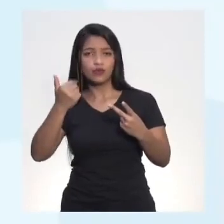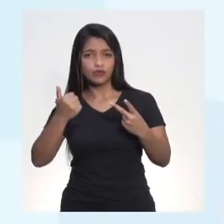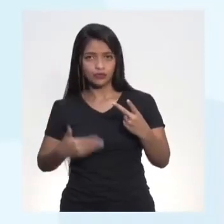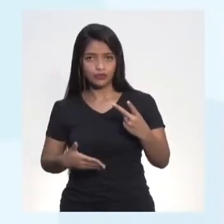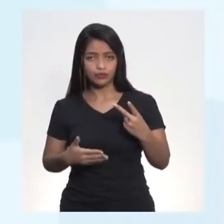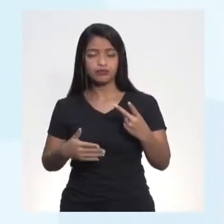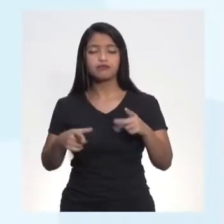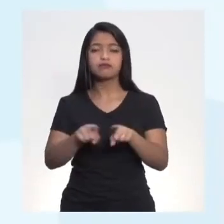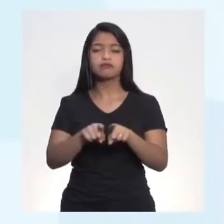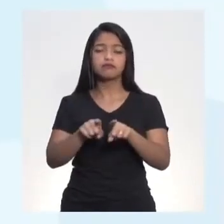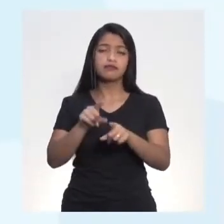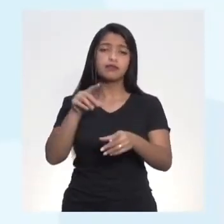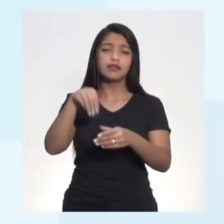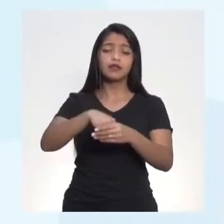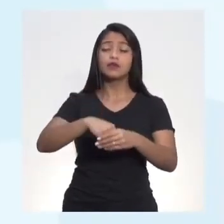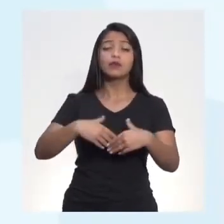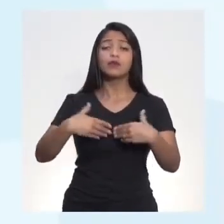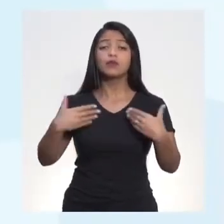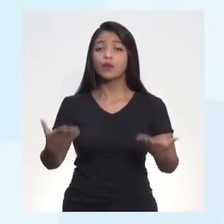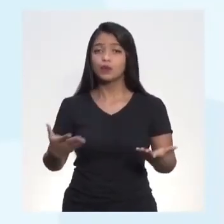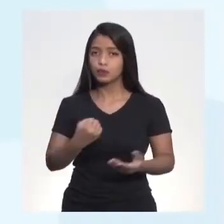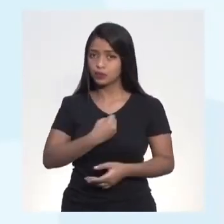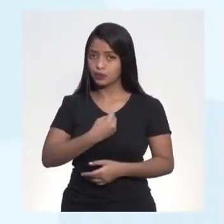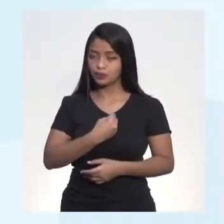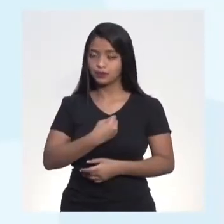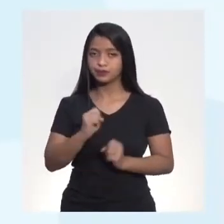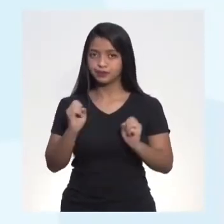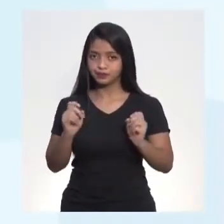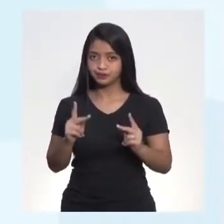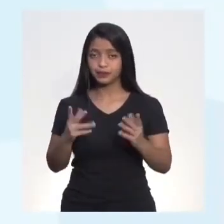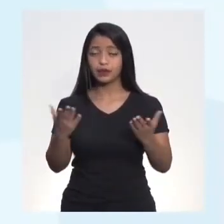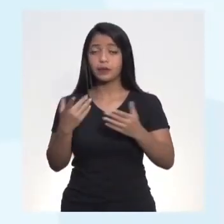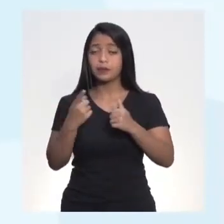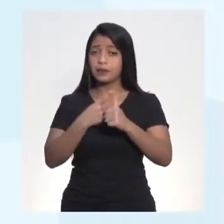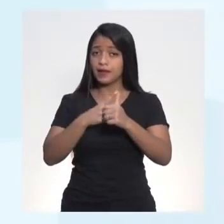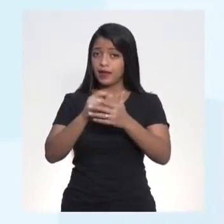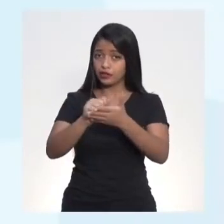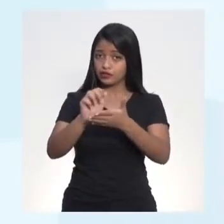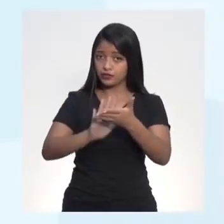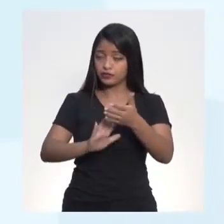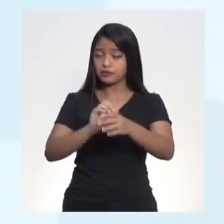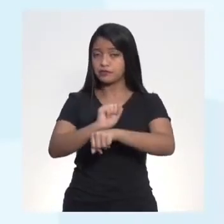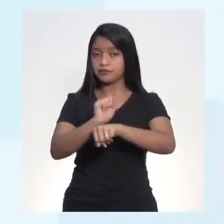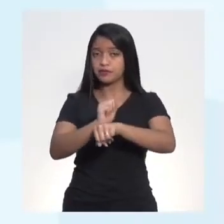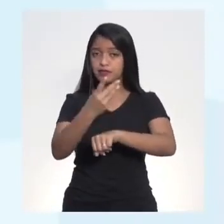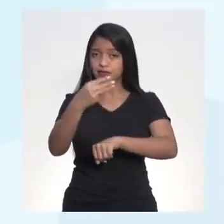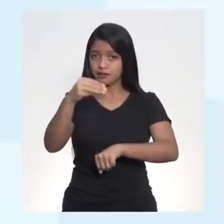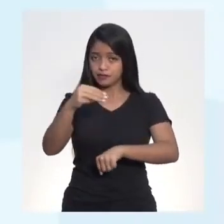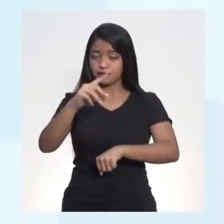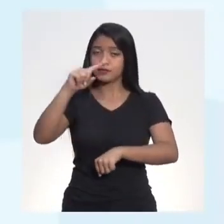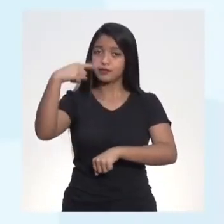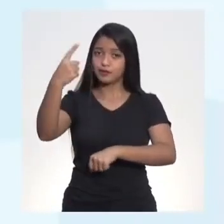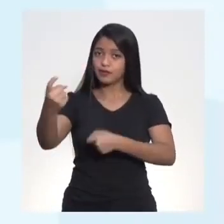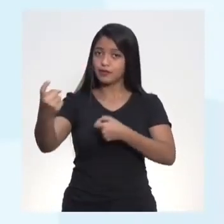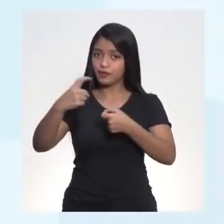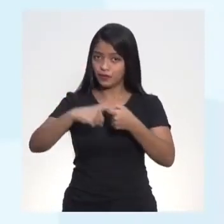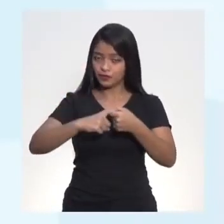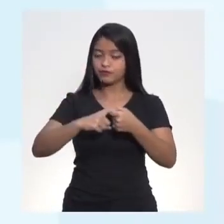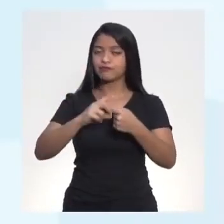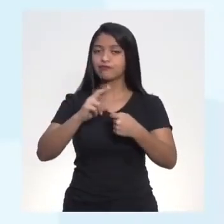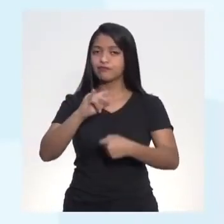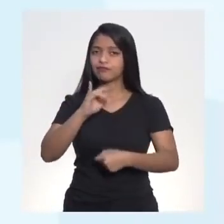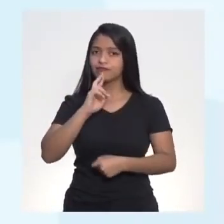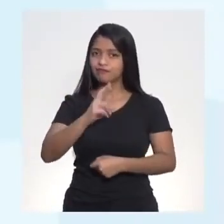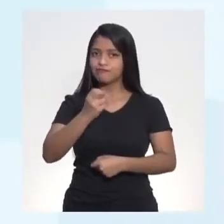interno quanto de externo. Como é a primeira atividade aí, 3 minutinhos para vocês, a gente já retorna com a resposta.